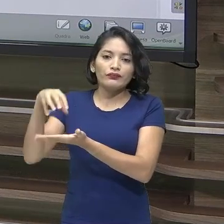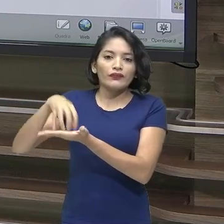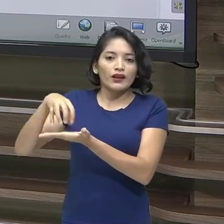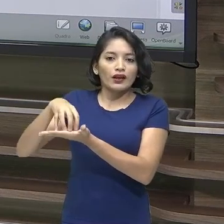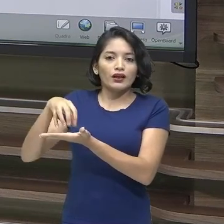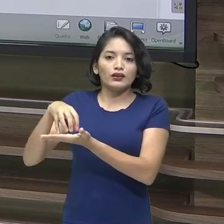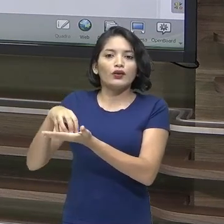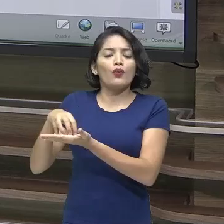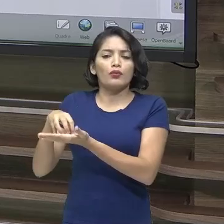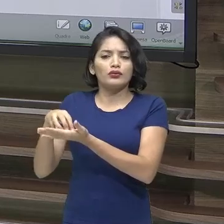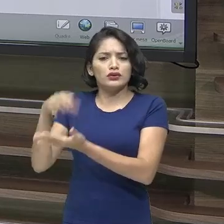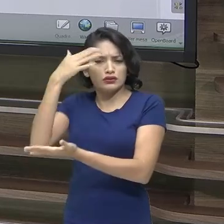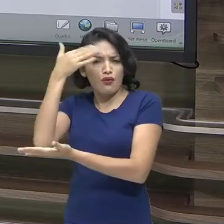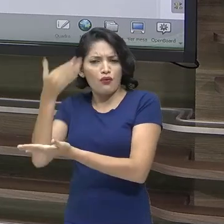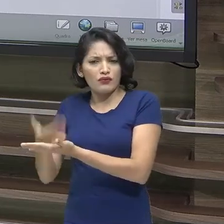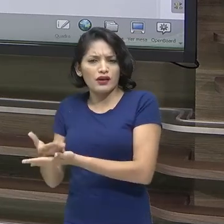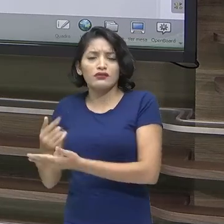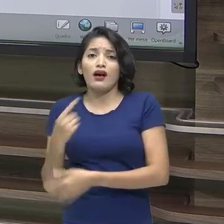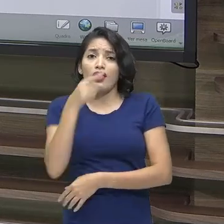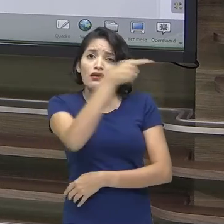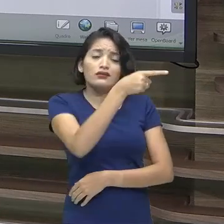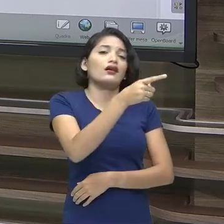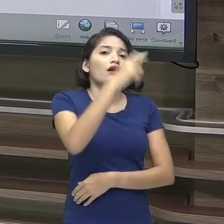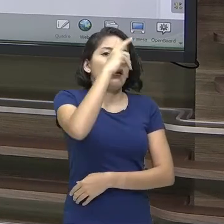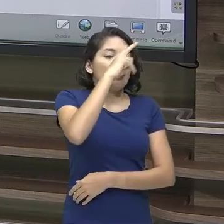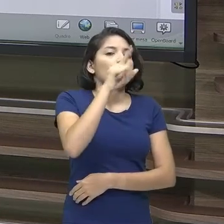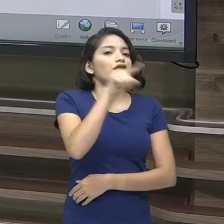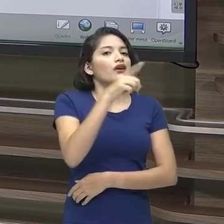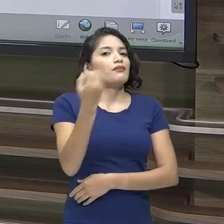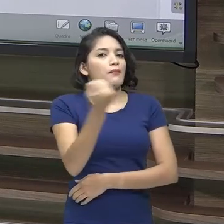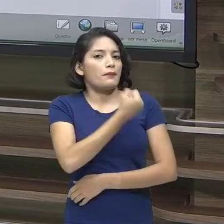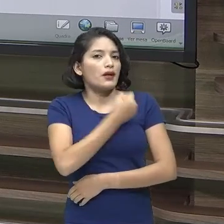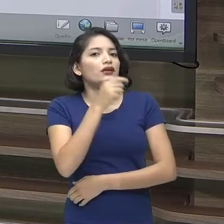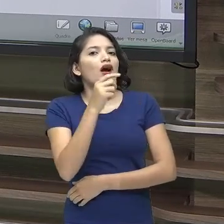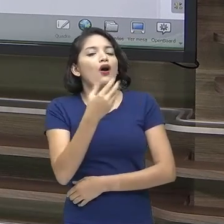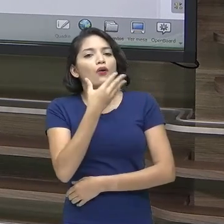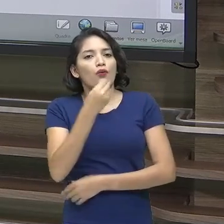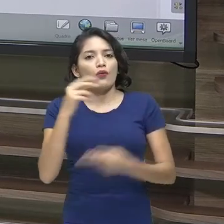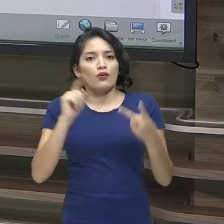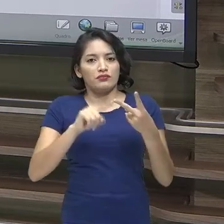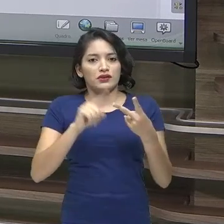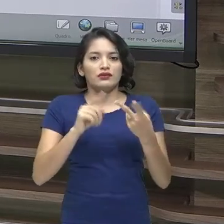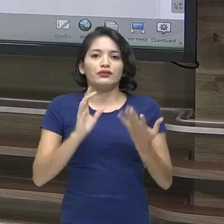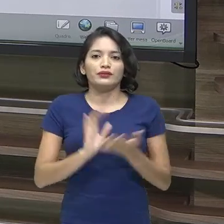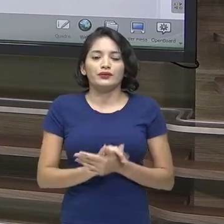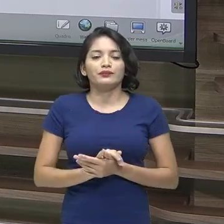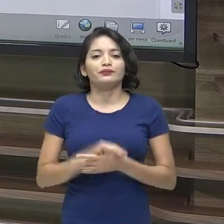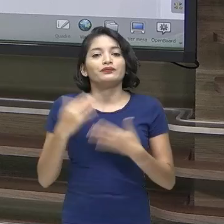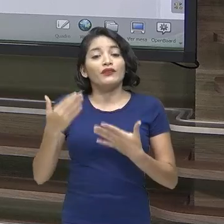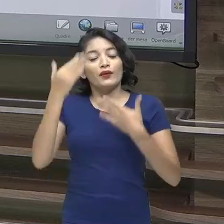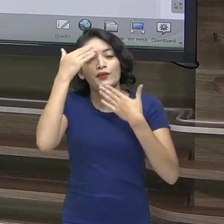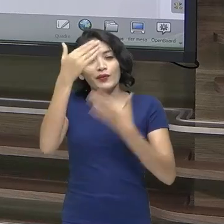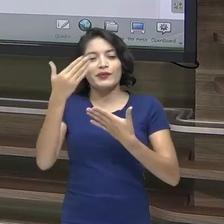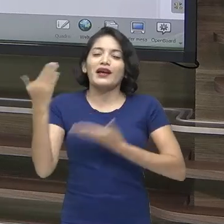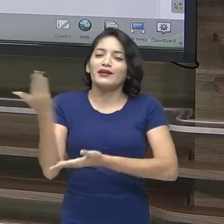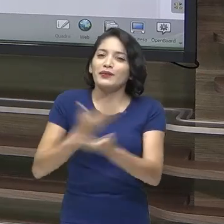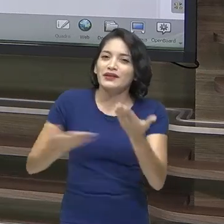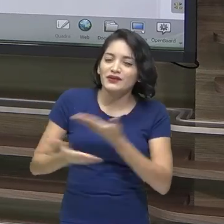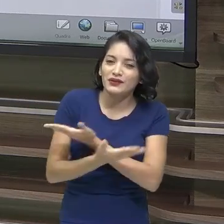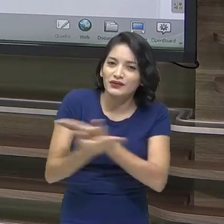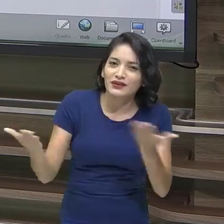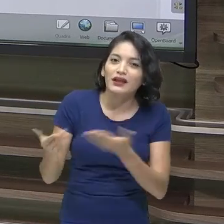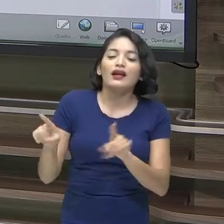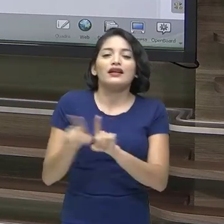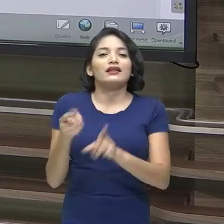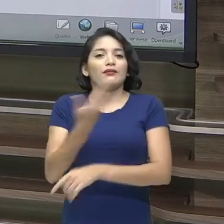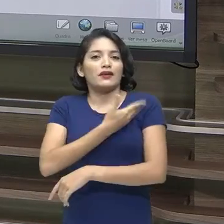de confiança, vai até o México e vai assassinar Trotsky, certo? Então, queridos, muito obrigada pela participação de vocês, aos nossos